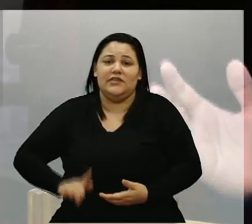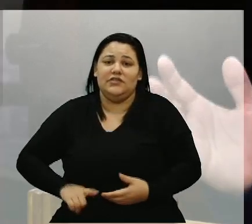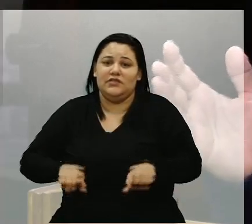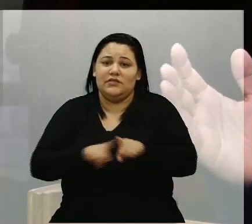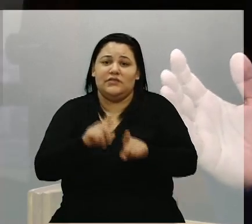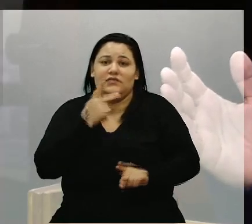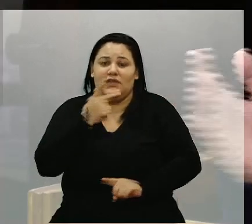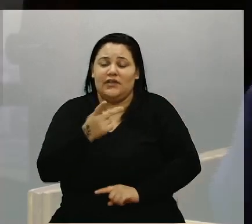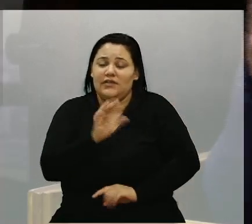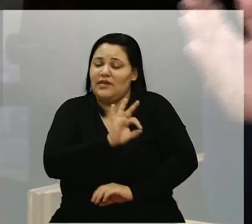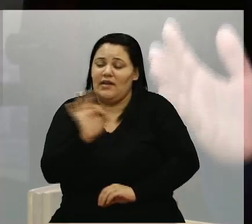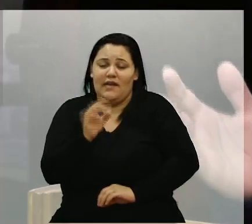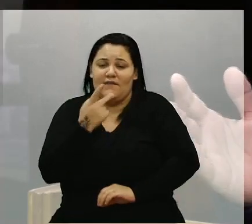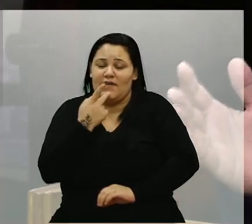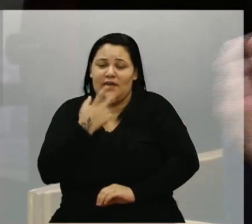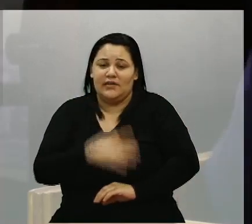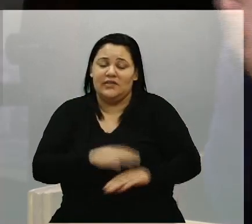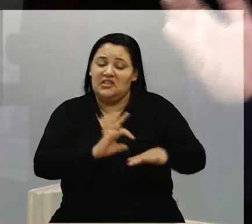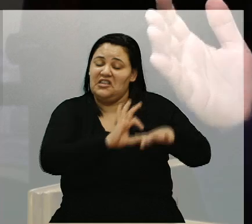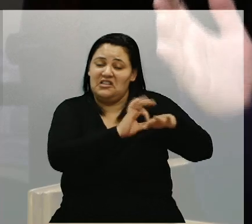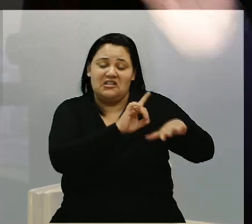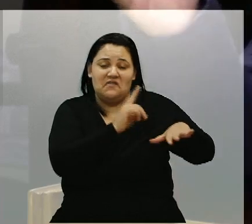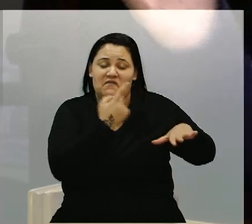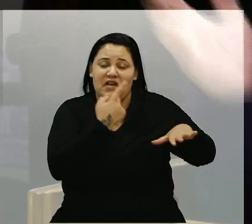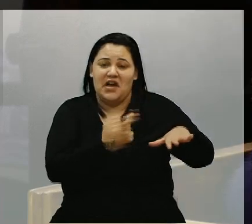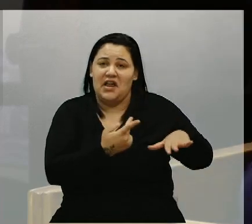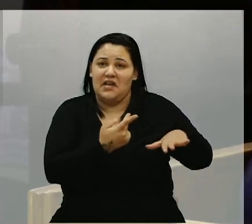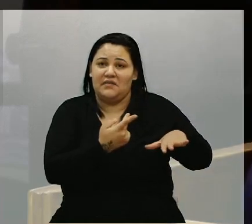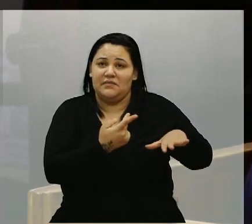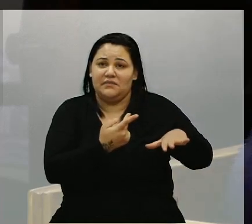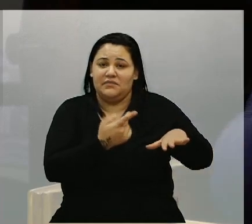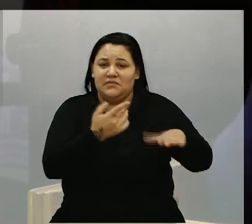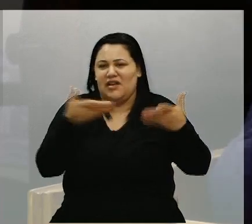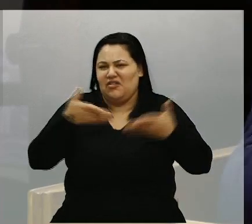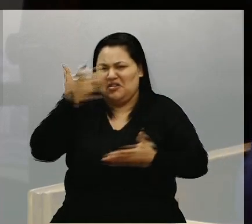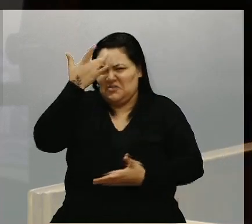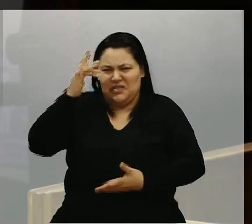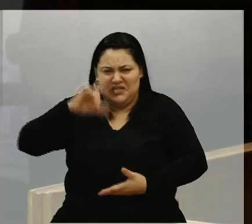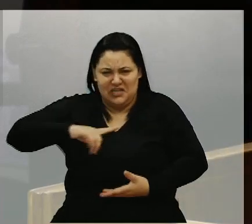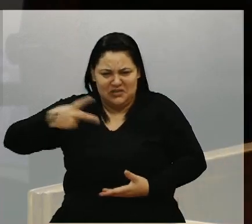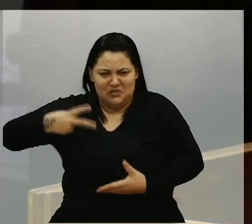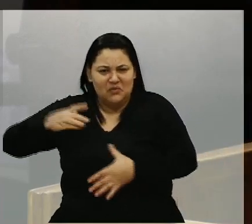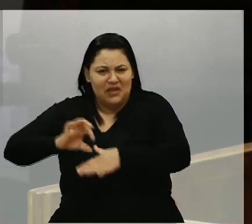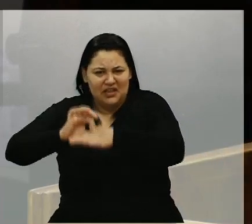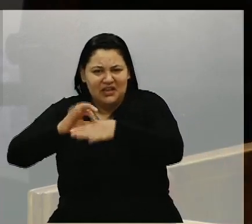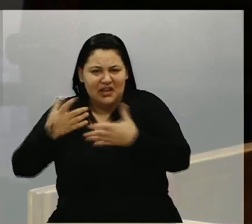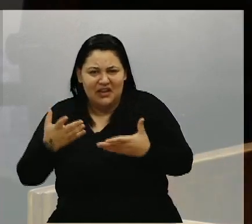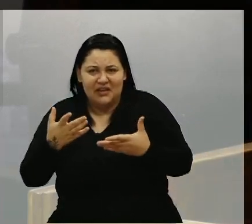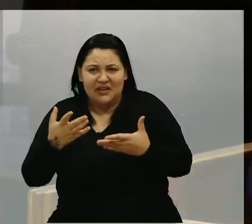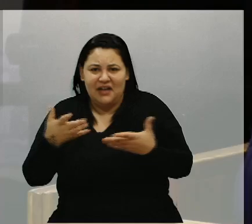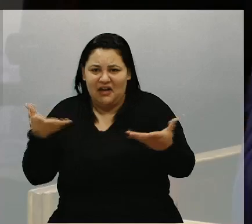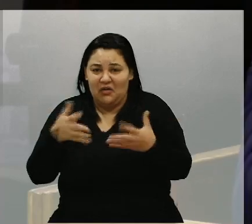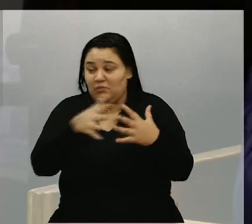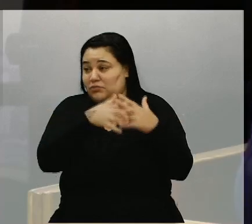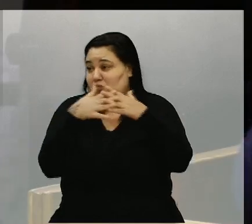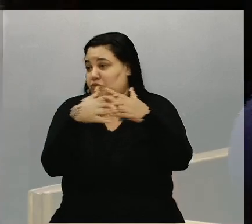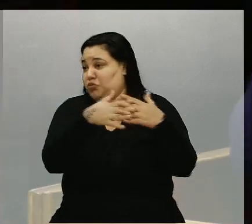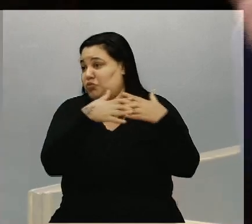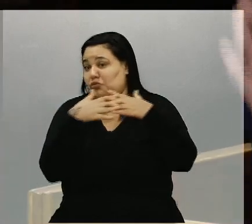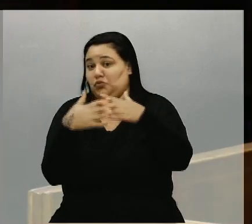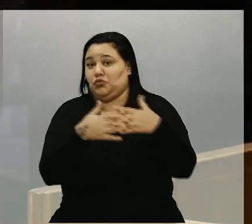Ninguém fala sobre isso. Líder não fala, o vice-líder não. Agora nem sei mais se tem vice-líder, acho que está tudo nebuloso agora, né? Talvez